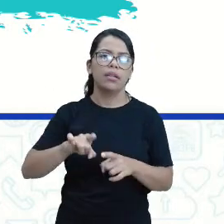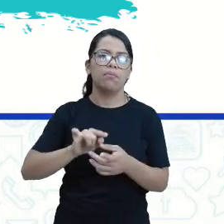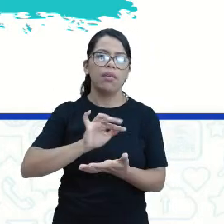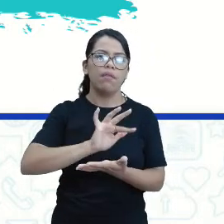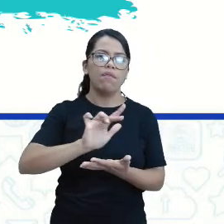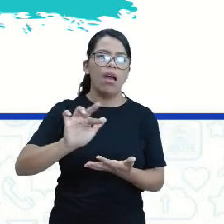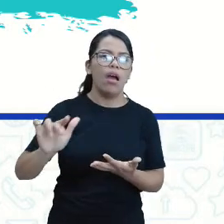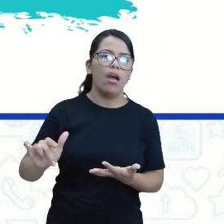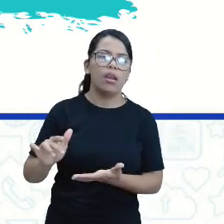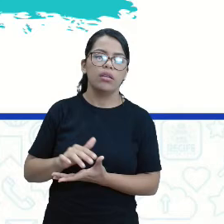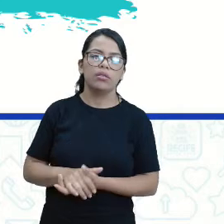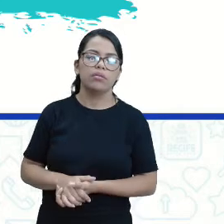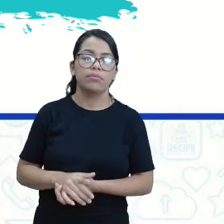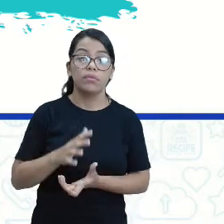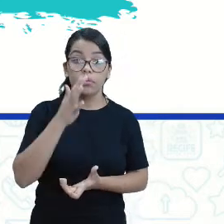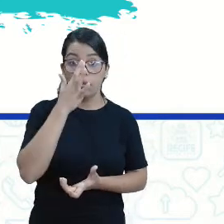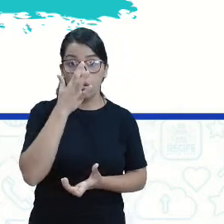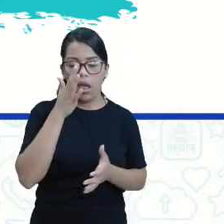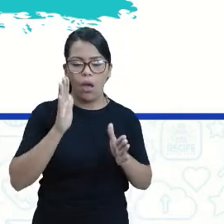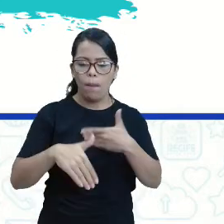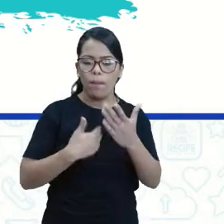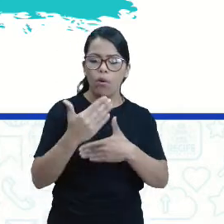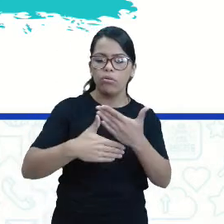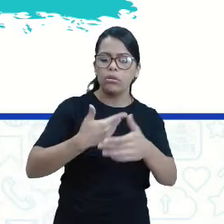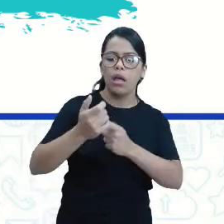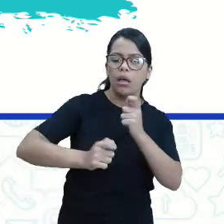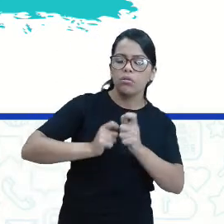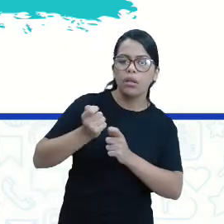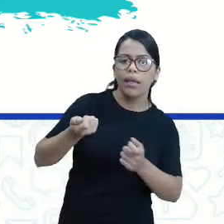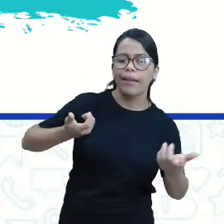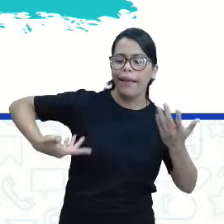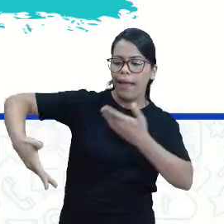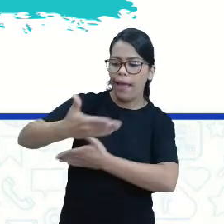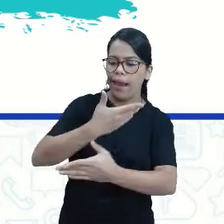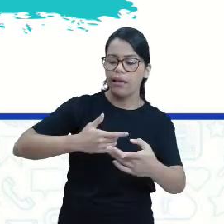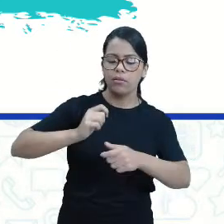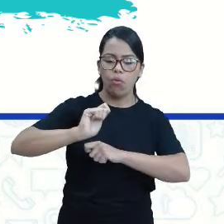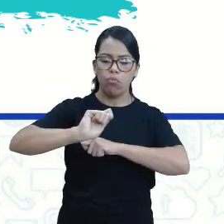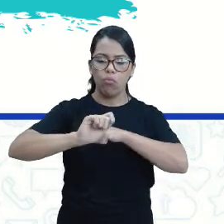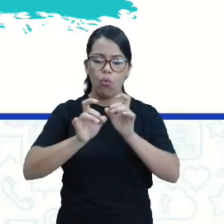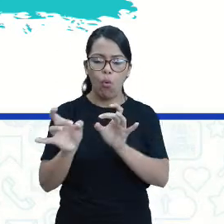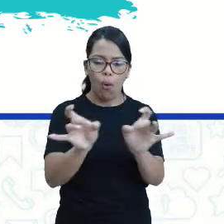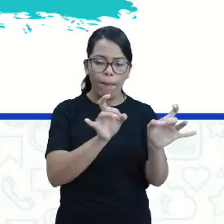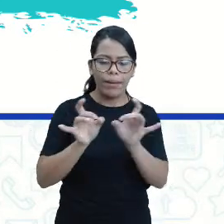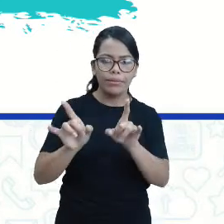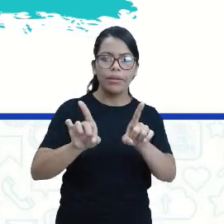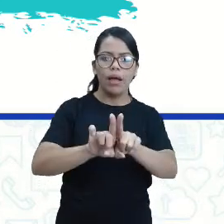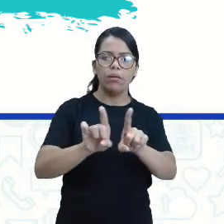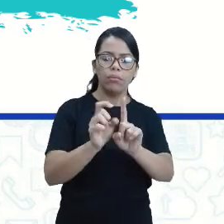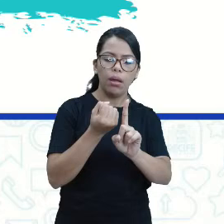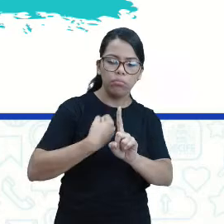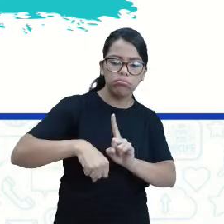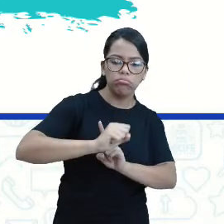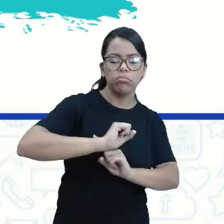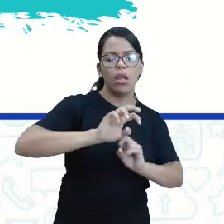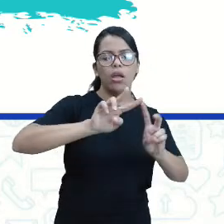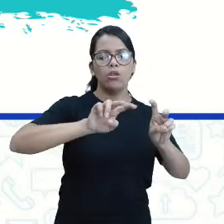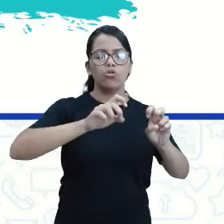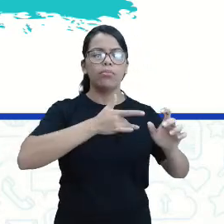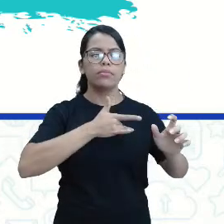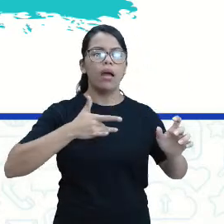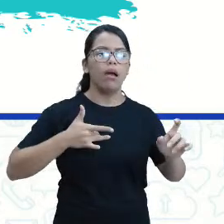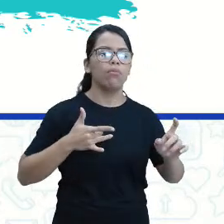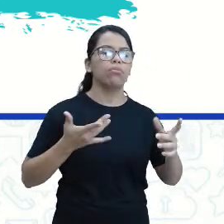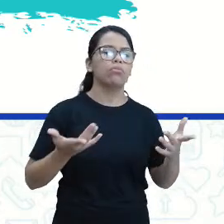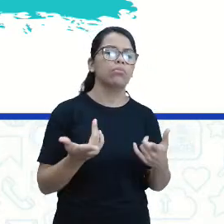esse processo tanto de relações comerciais, como relações sociais, questão de